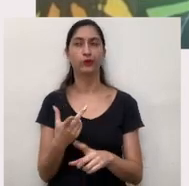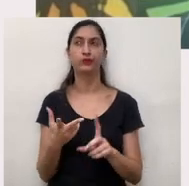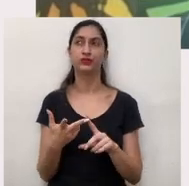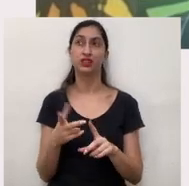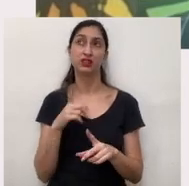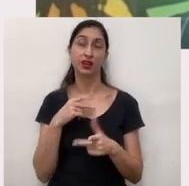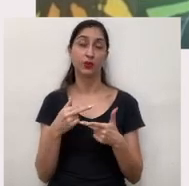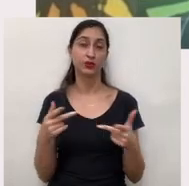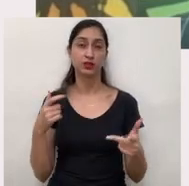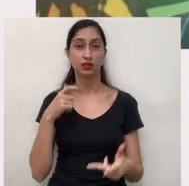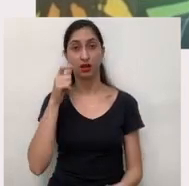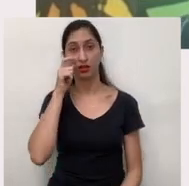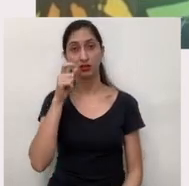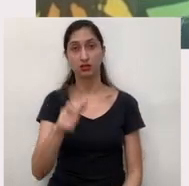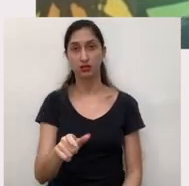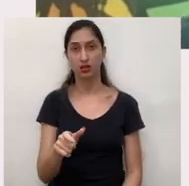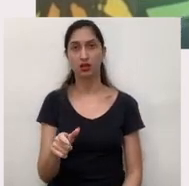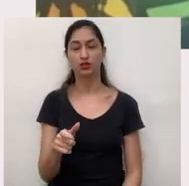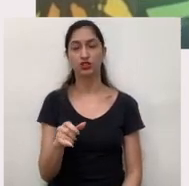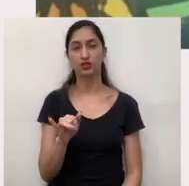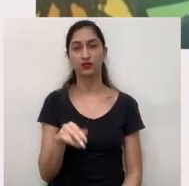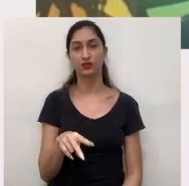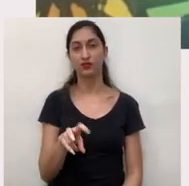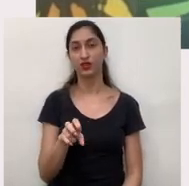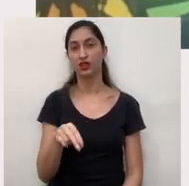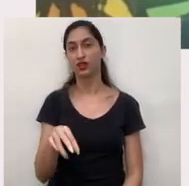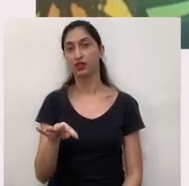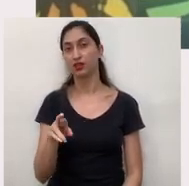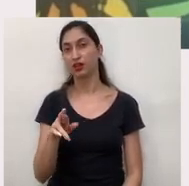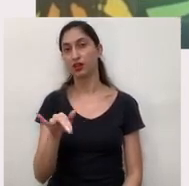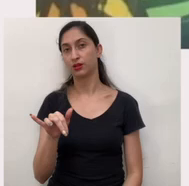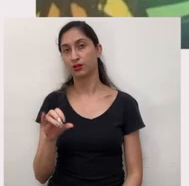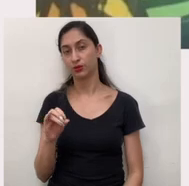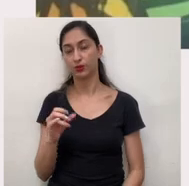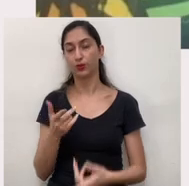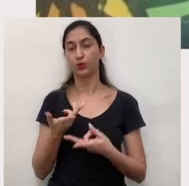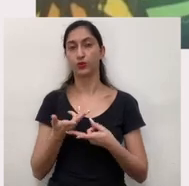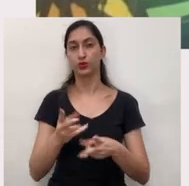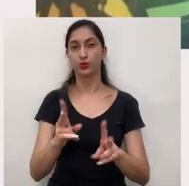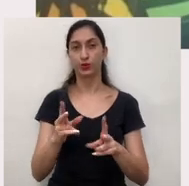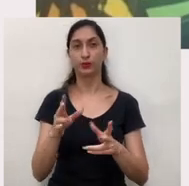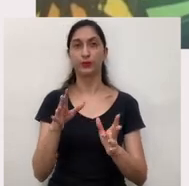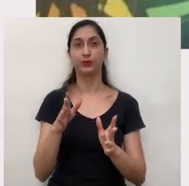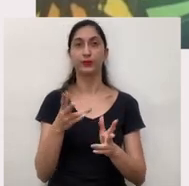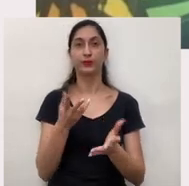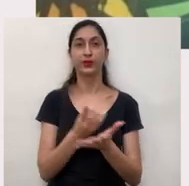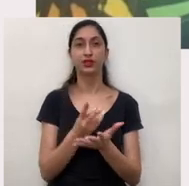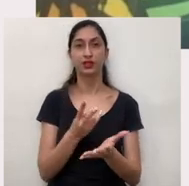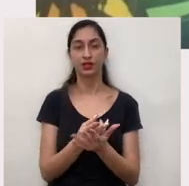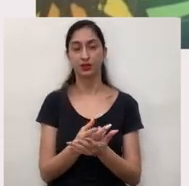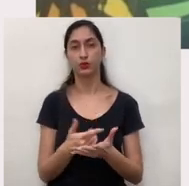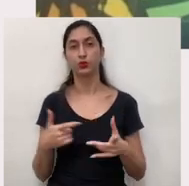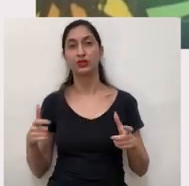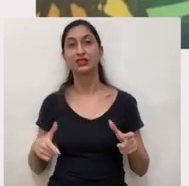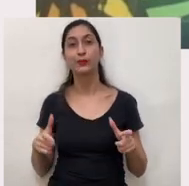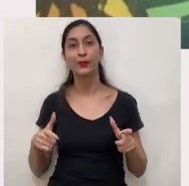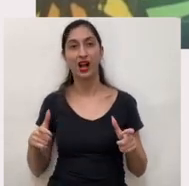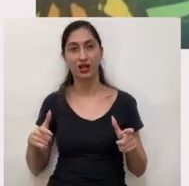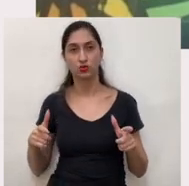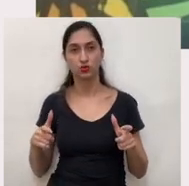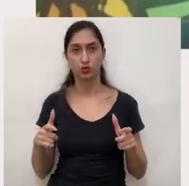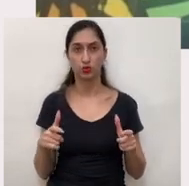acho interessante, assim, que o inventário carrega e mantém no espaço, como